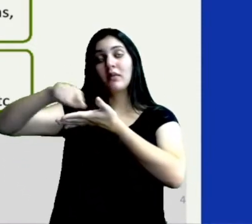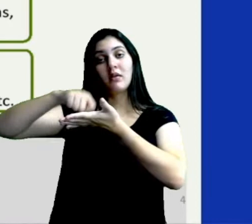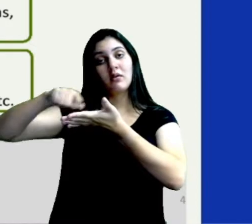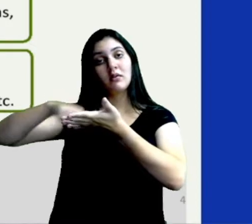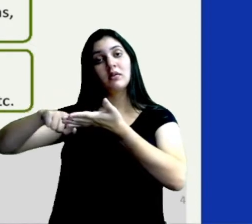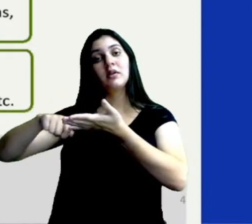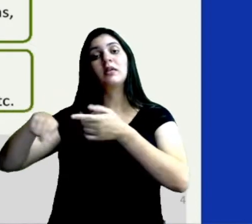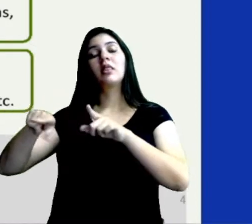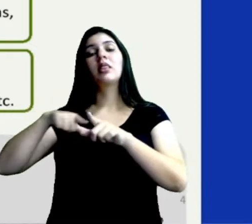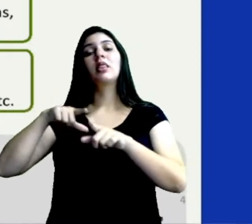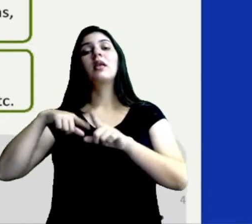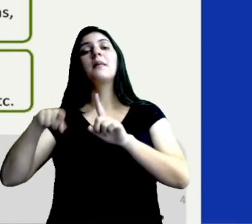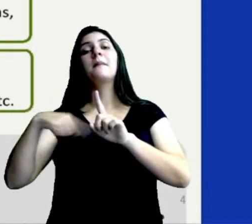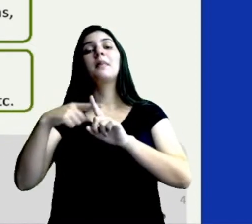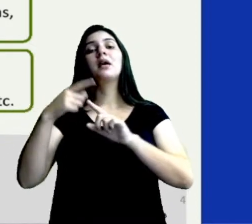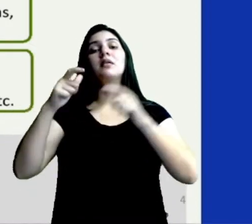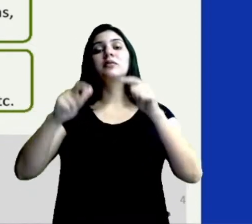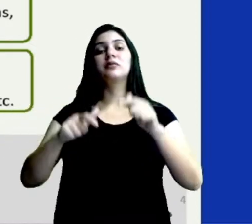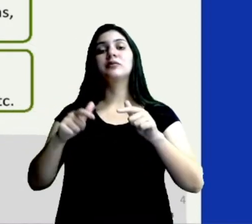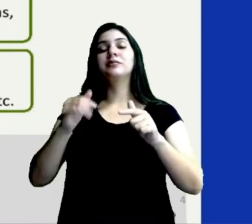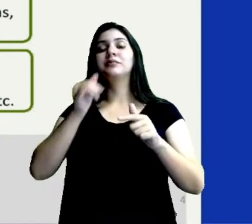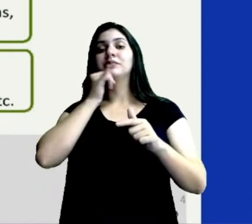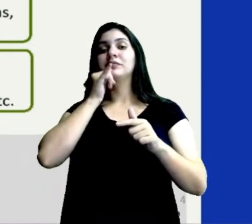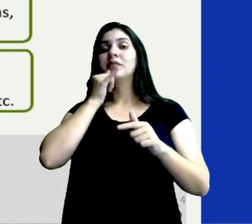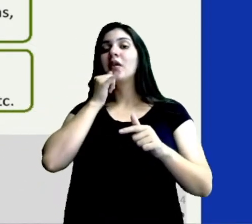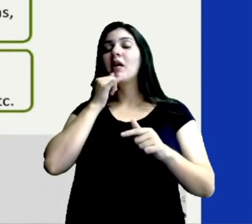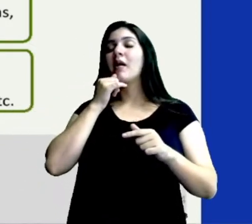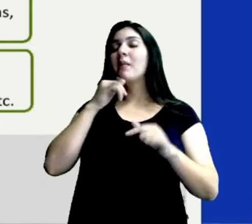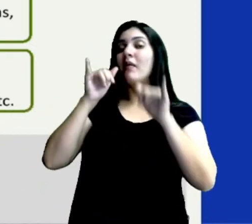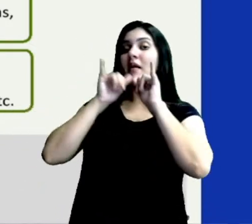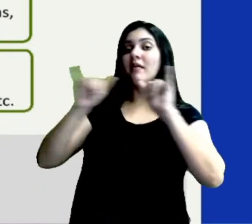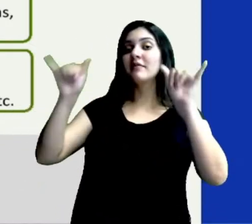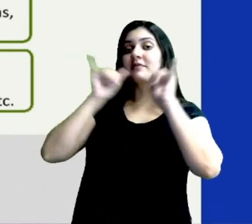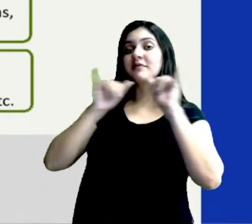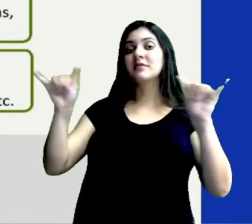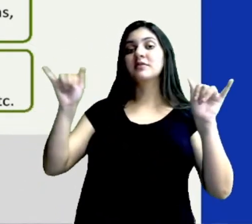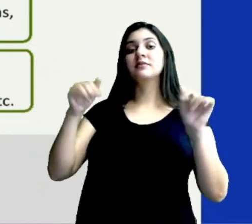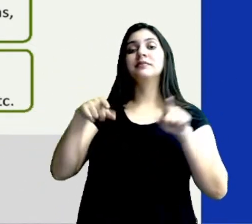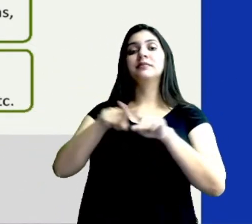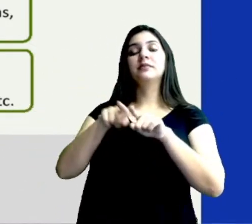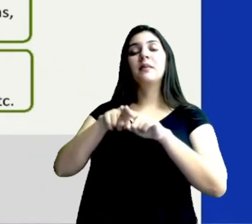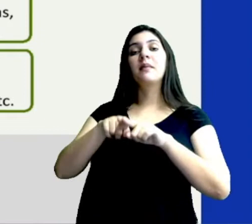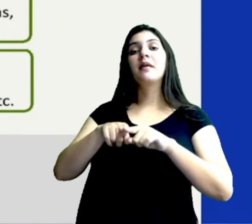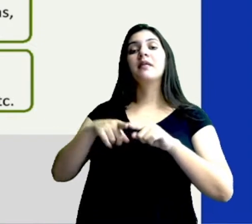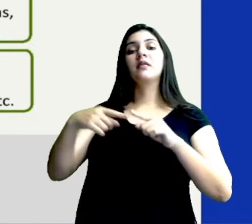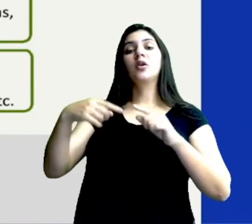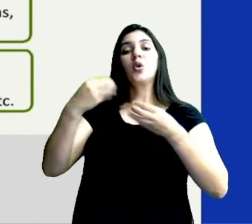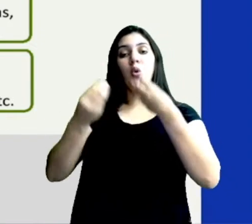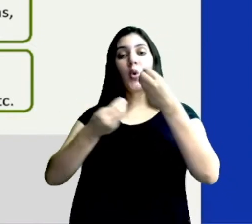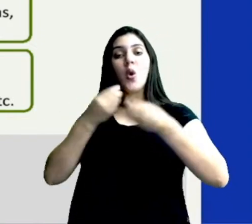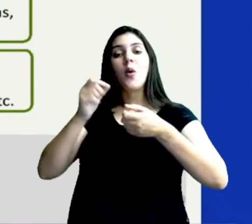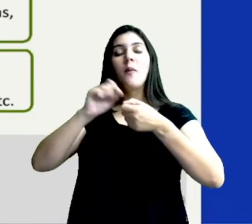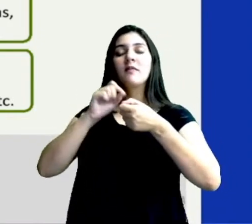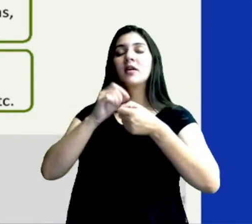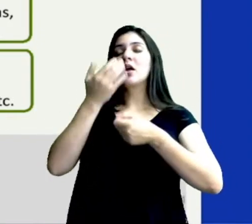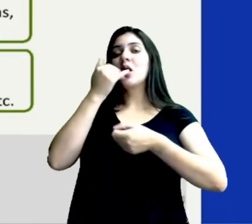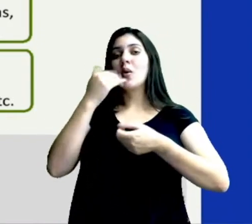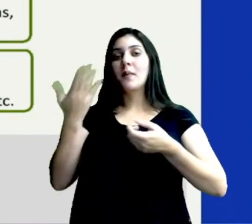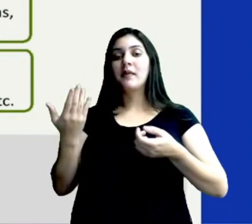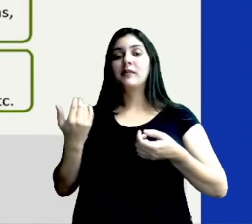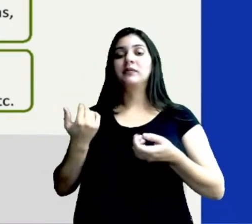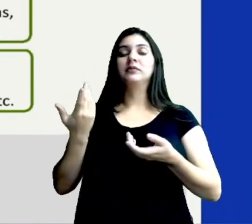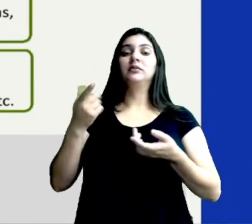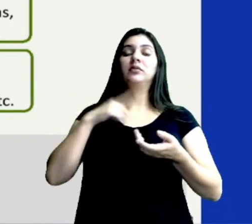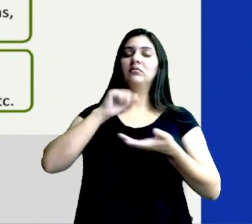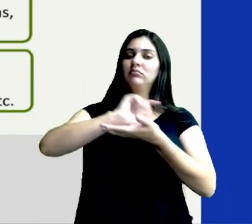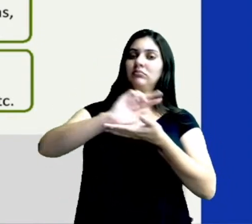como retrato, anúncio de classificados, receita culinária e etc. Gente,